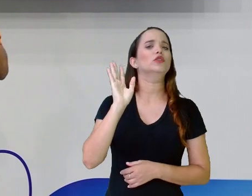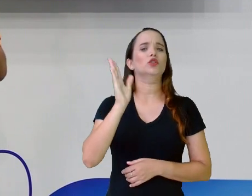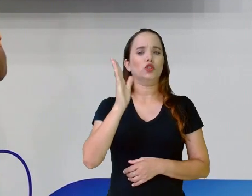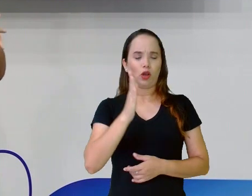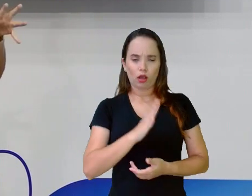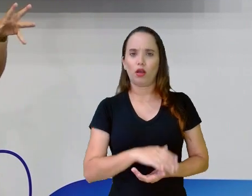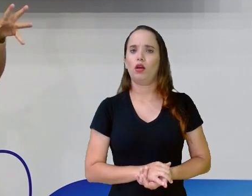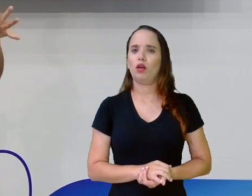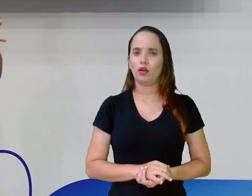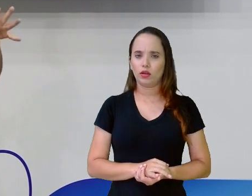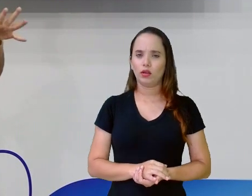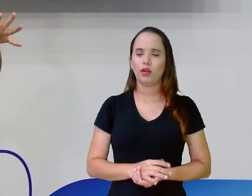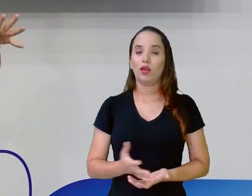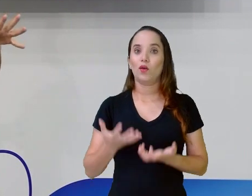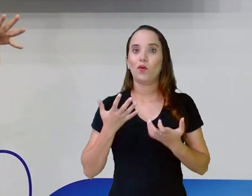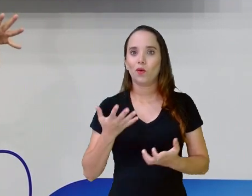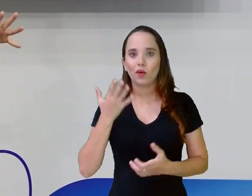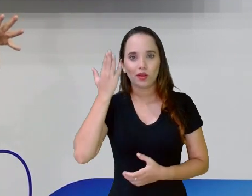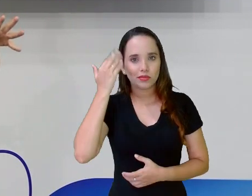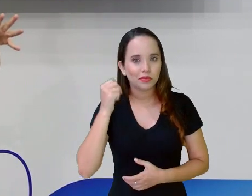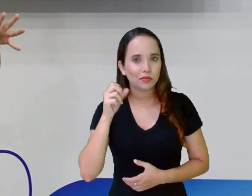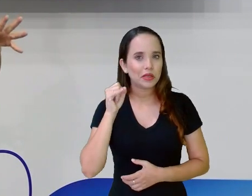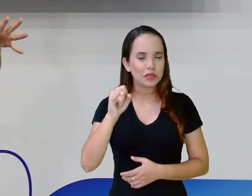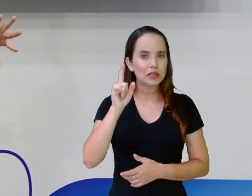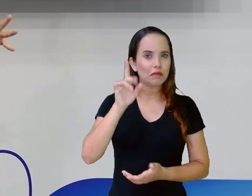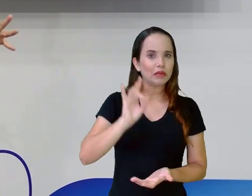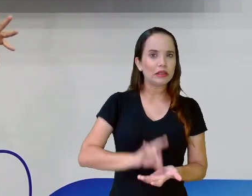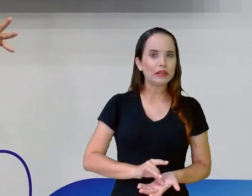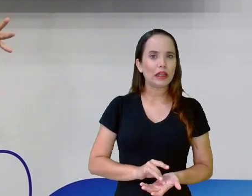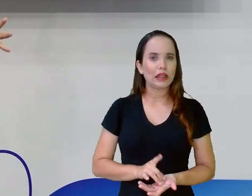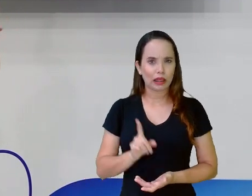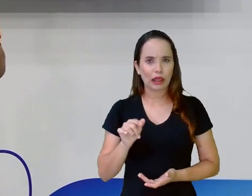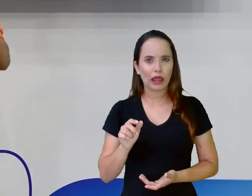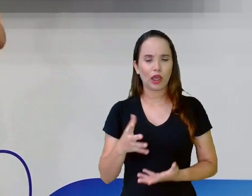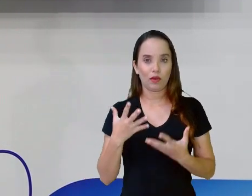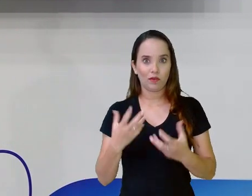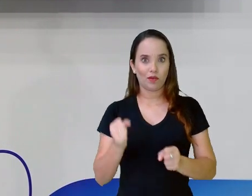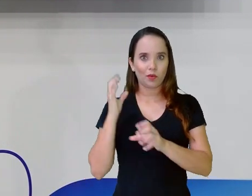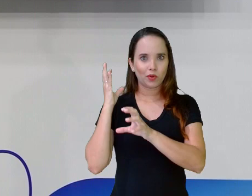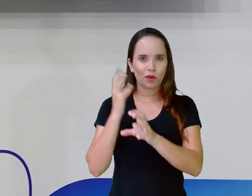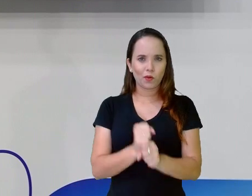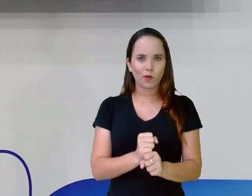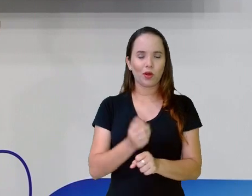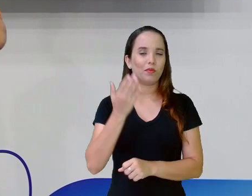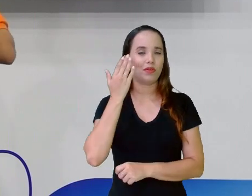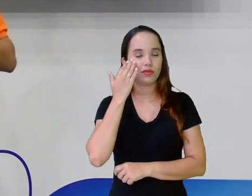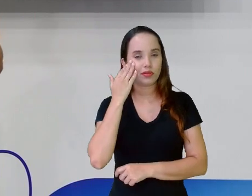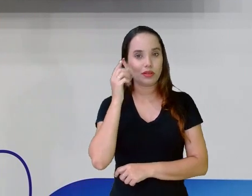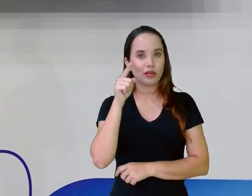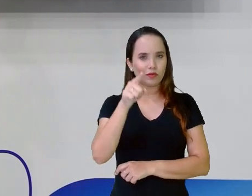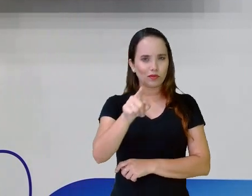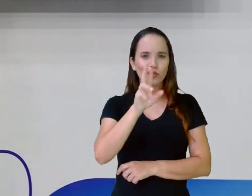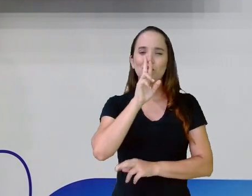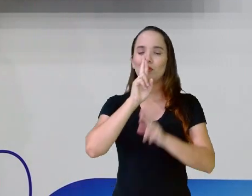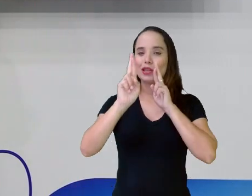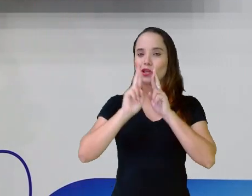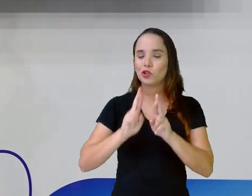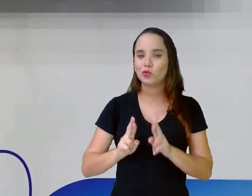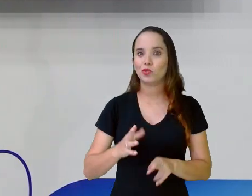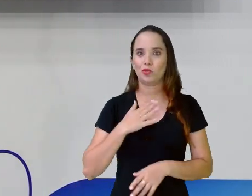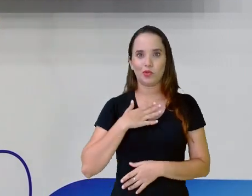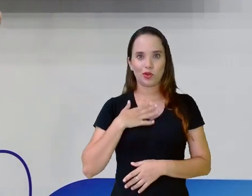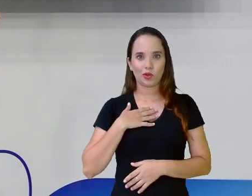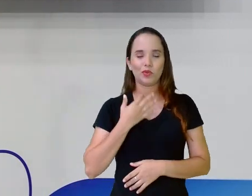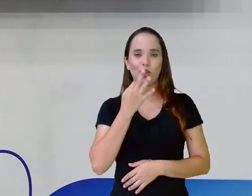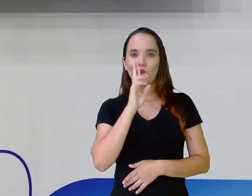Eu quero saber se isso é verdade. Será? Vamos calcular para saber que você que respondeu para mim